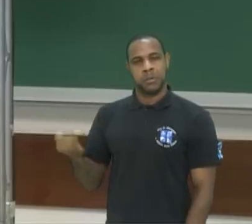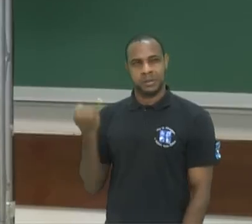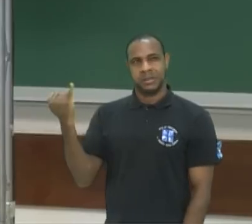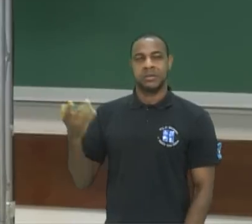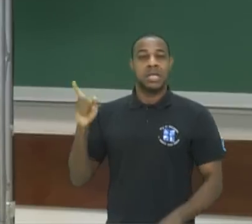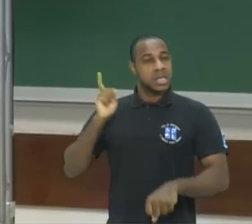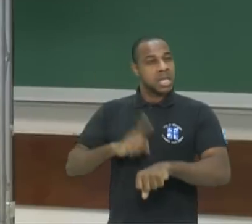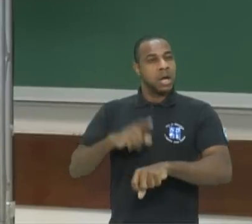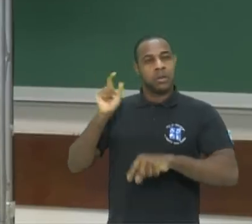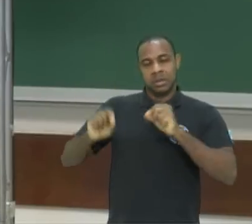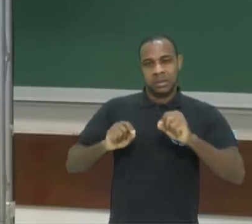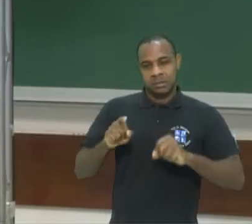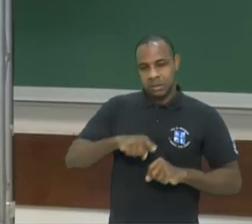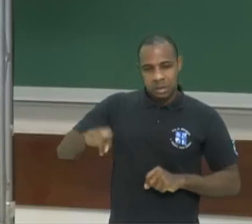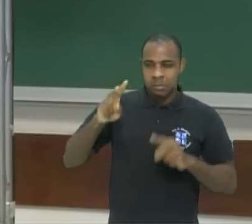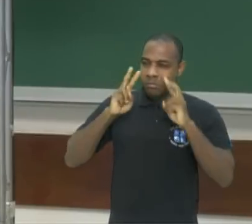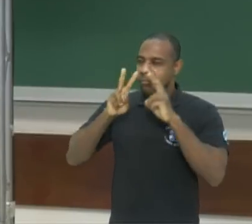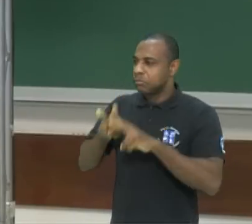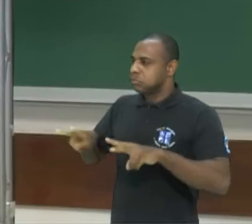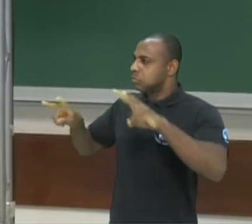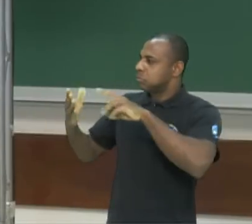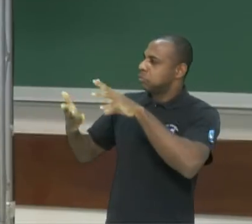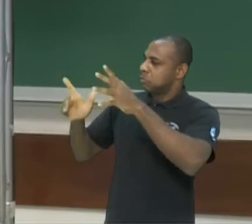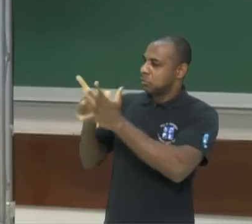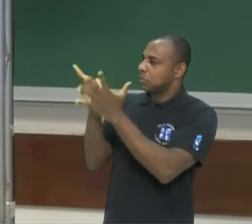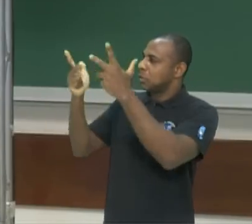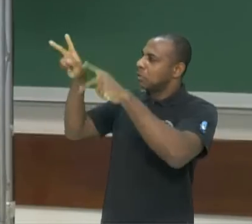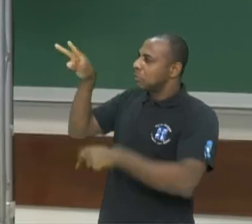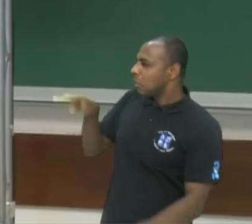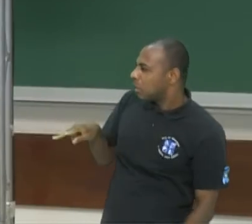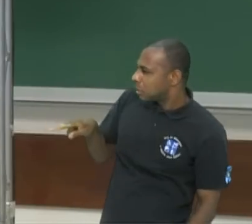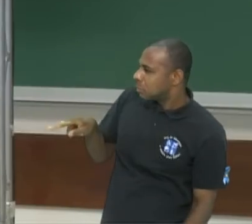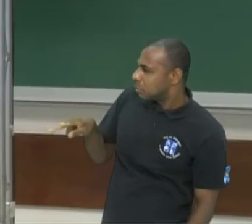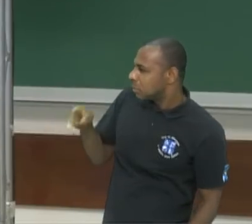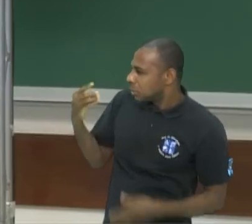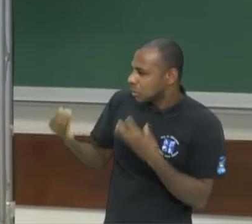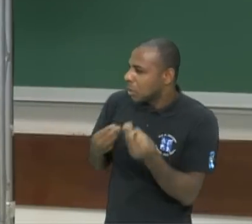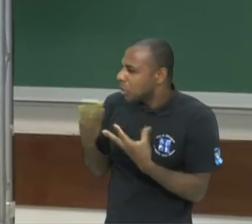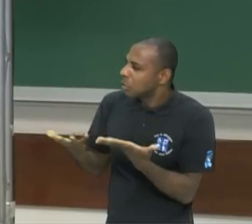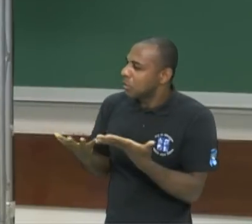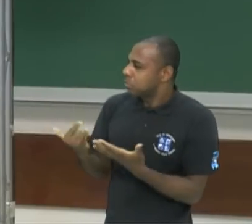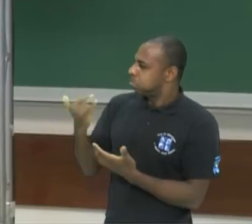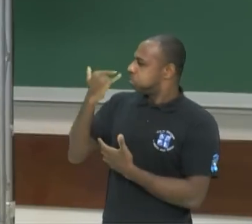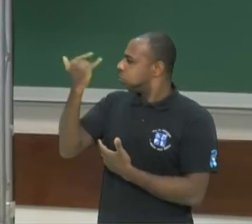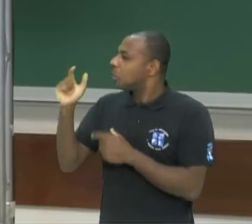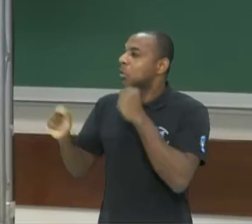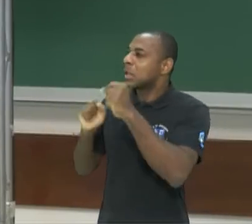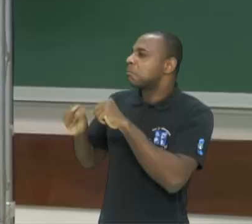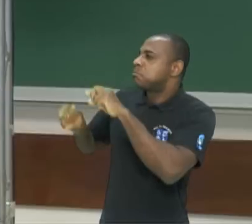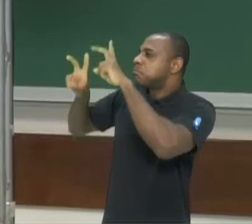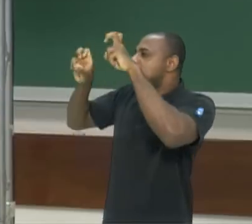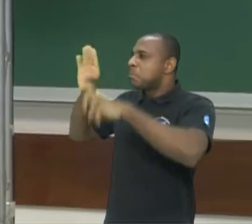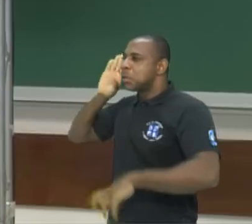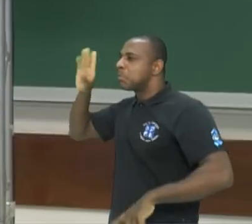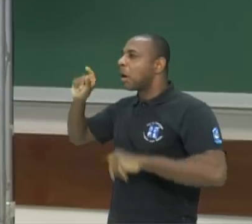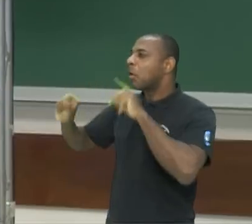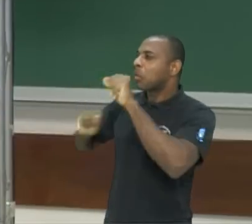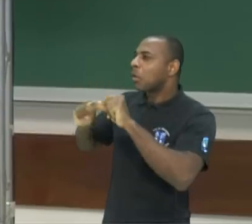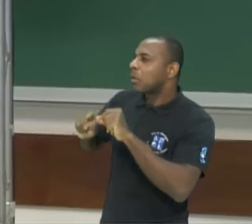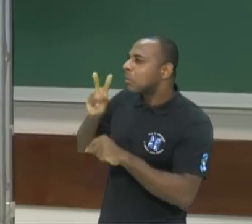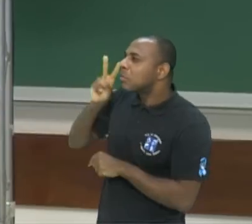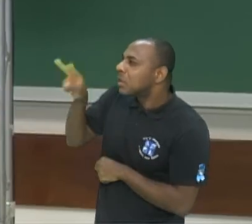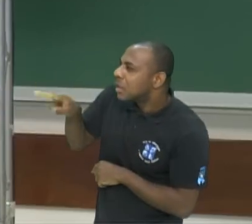na hora de você visualizar o jornal, olhe, qual é a chamada, né? Veja a manchete, aí olha